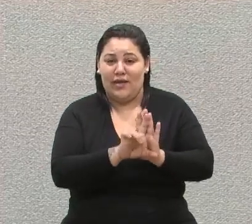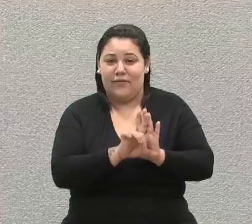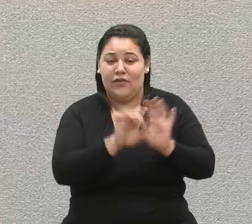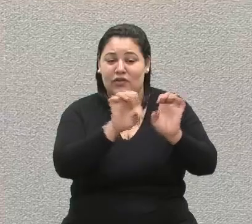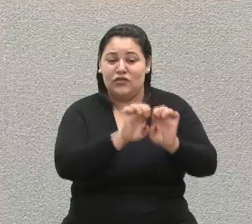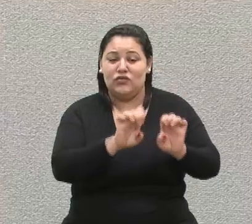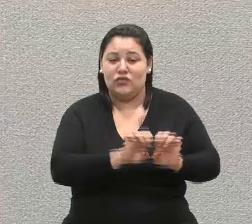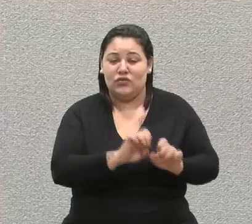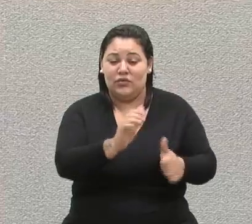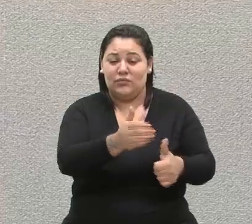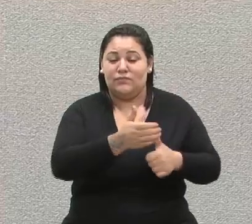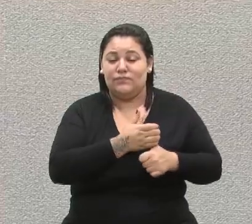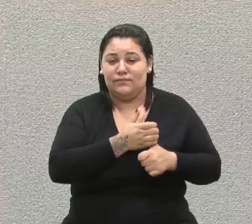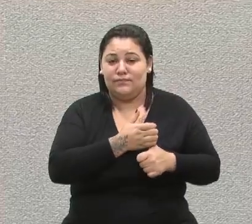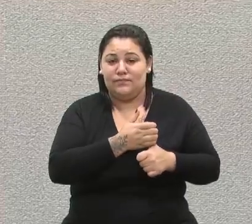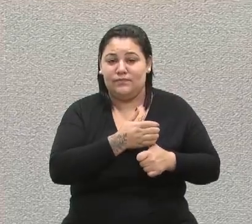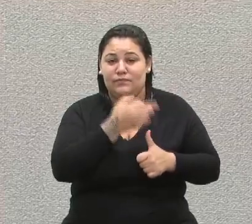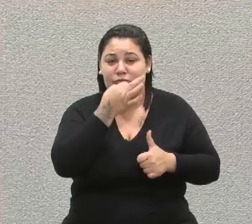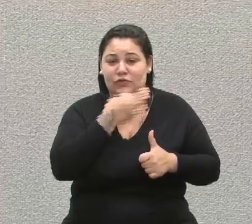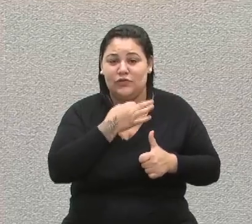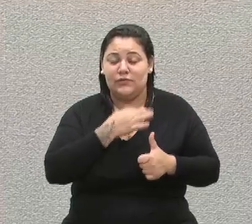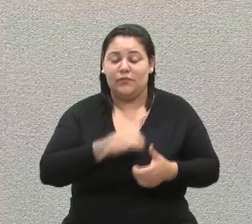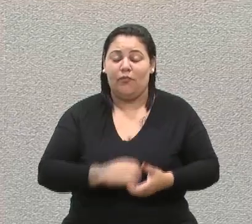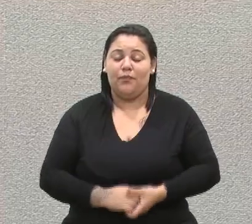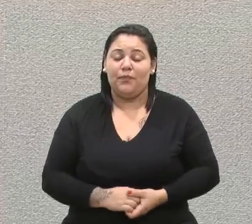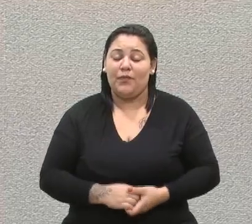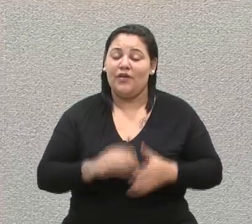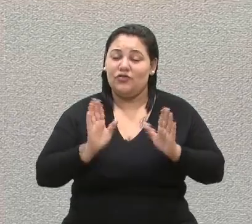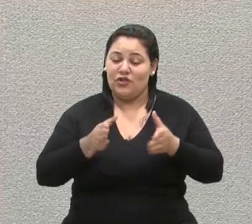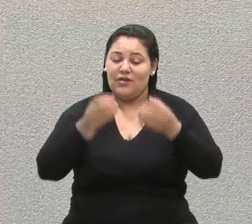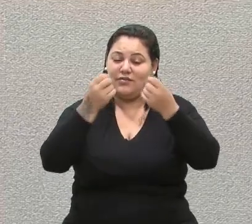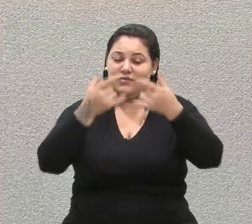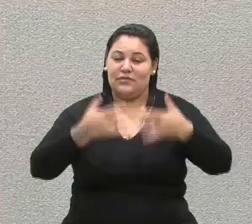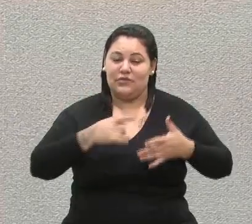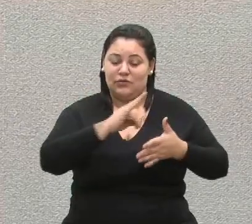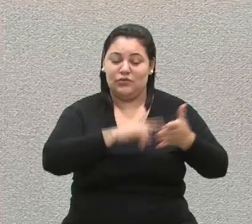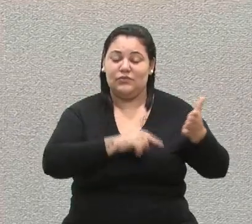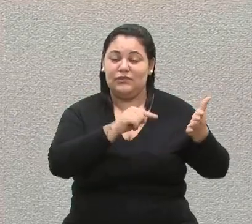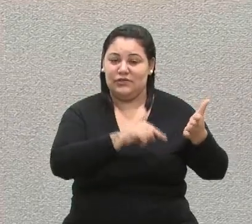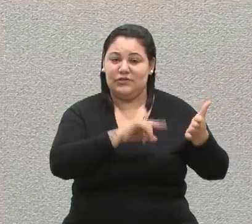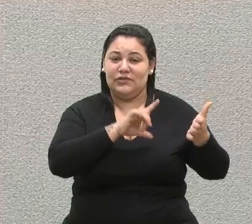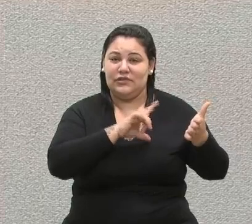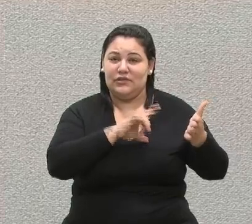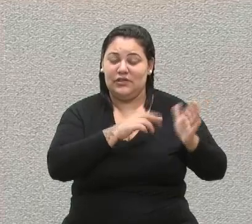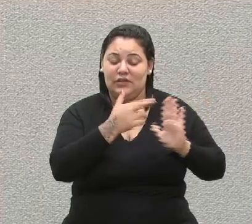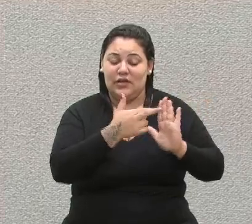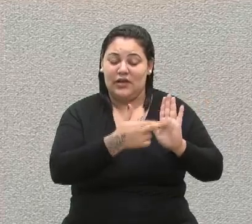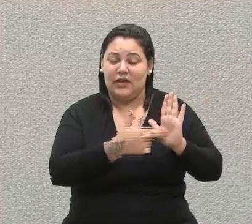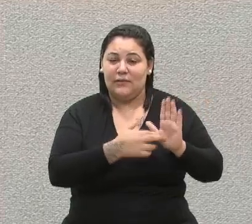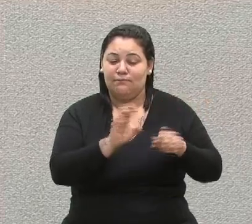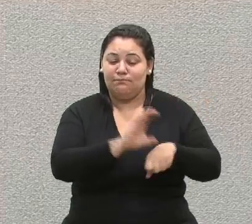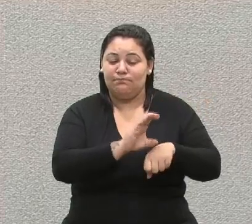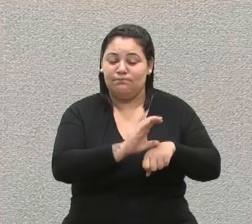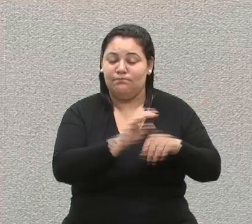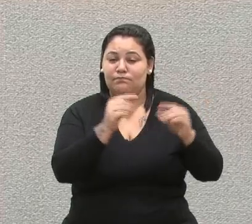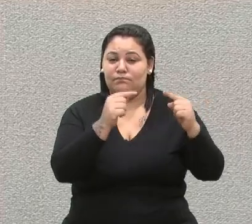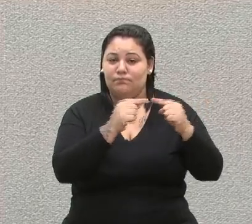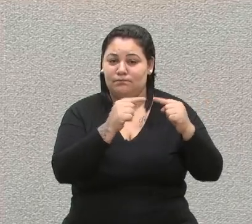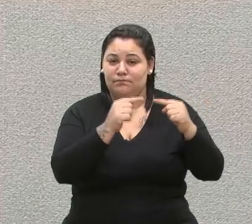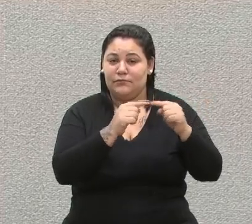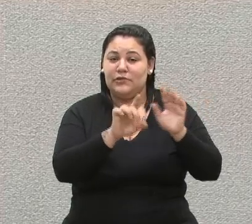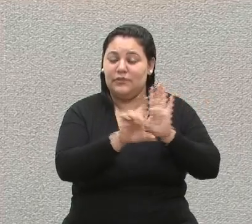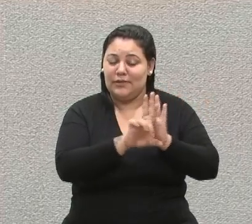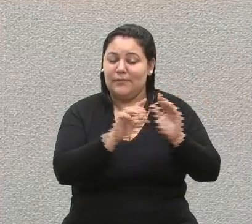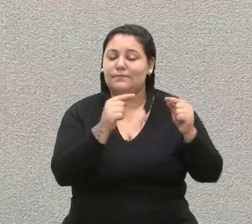Conselho Tutelar do município. Diante do exposto, e tendo em vista o parecer pela constitucionalidade e